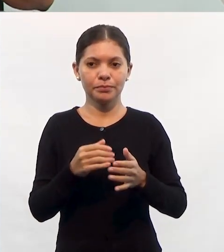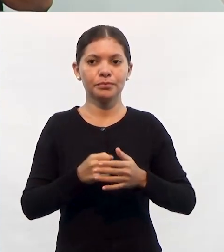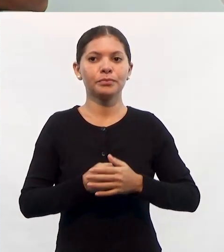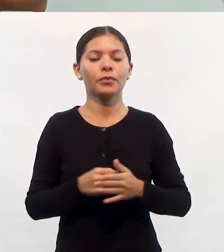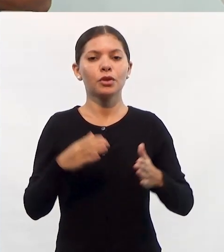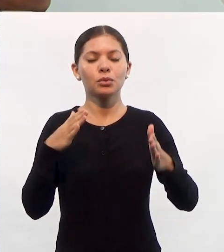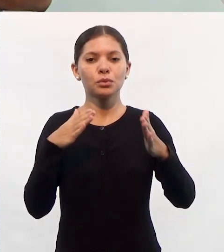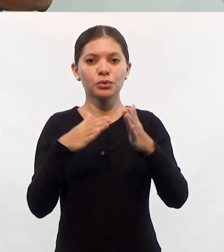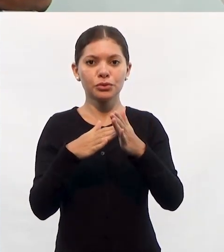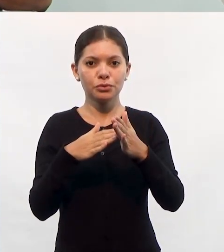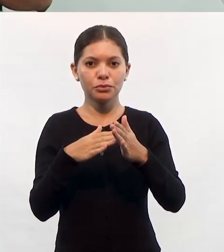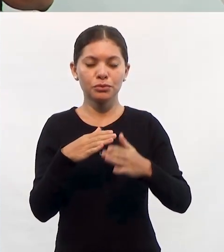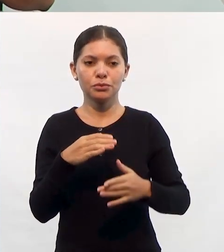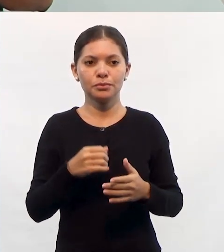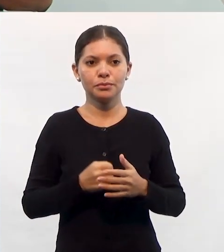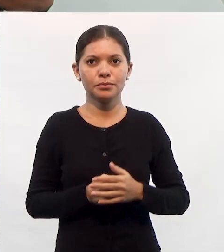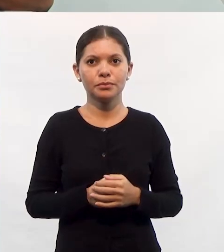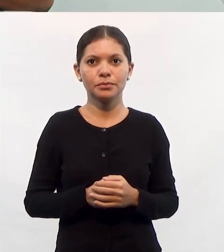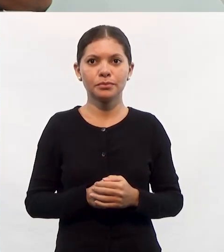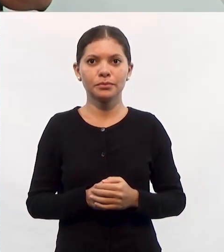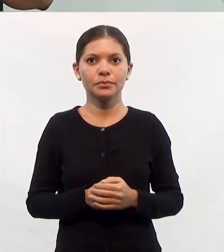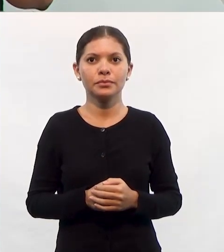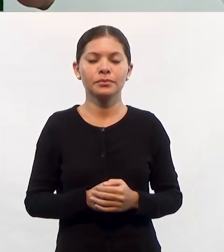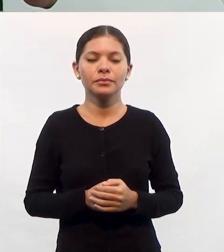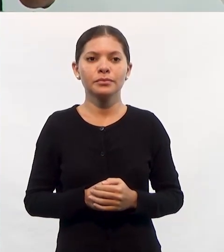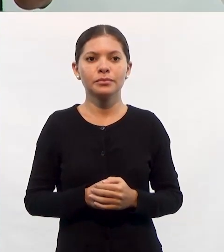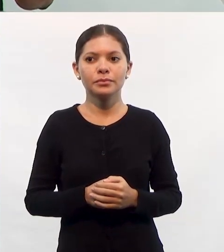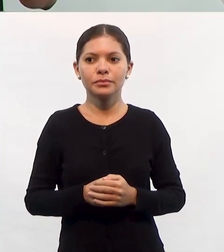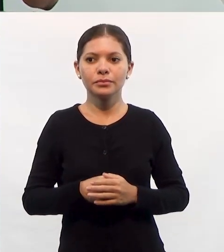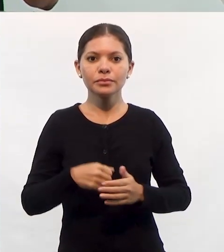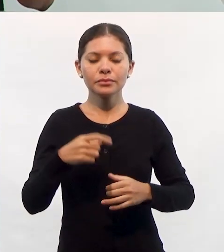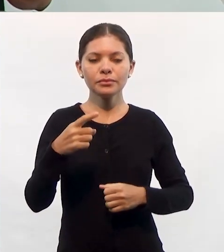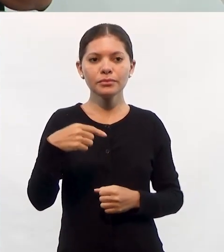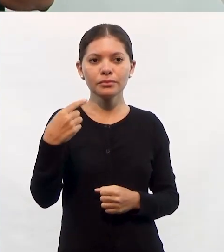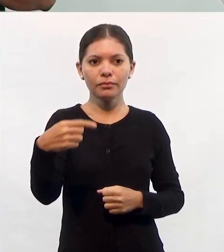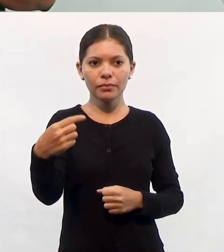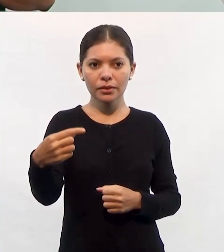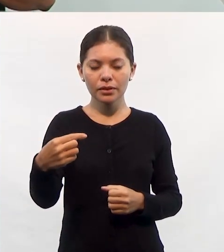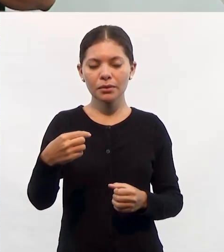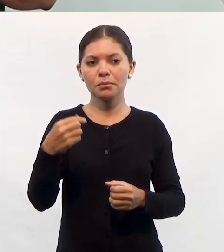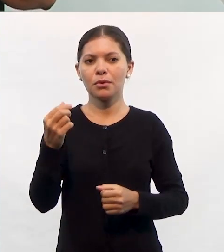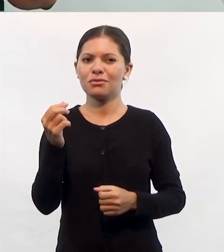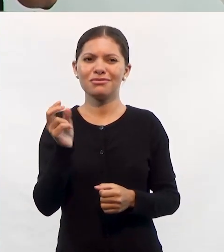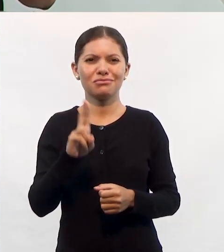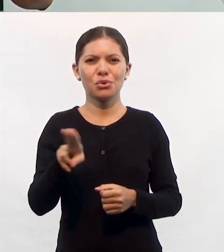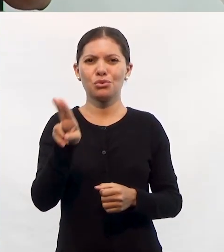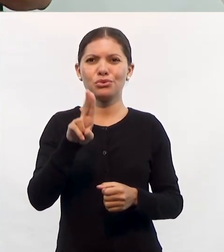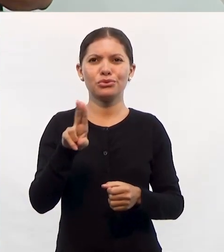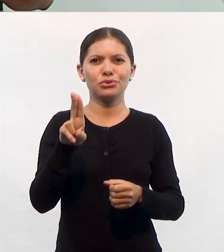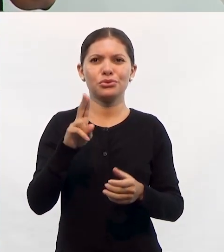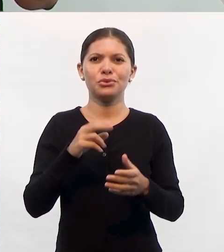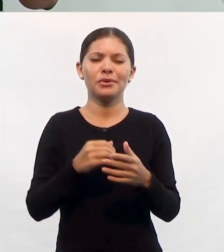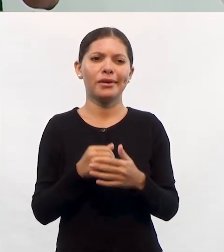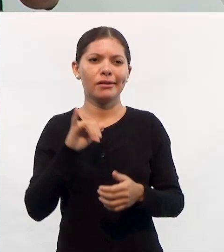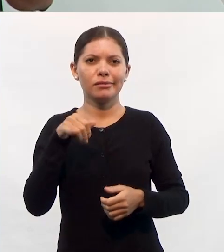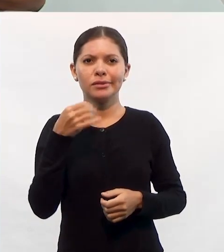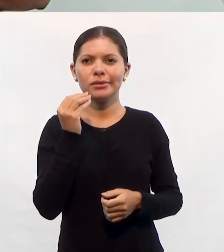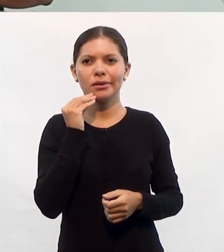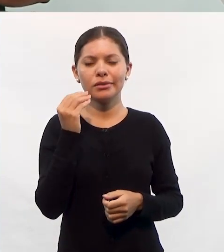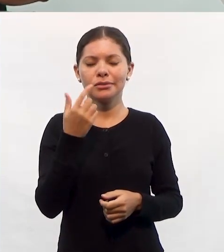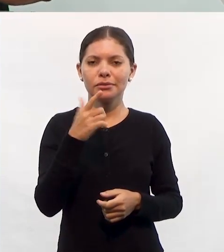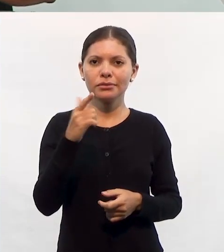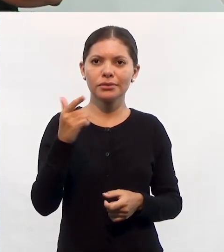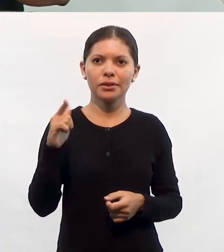a produção mas só tem um certo nível a partir de certo nível não se torna mais útil para ela não se torna mais